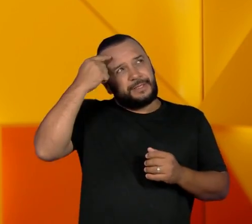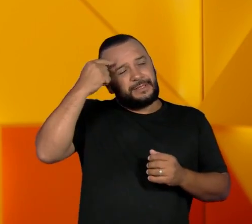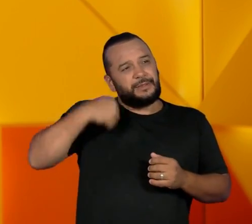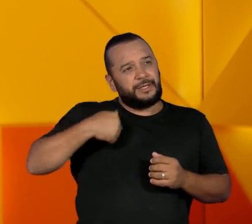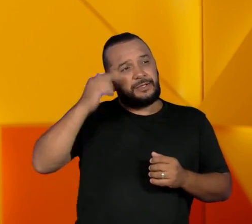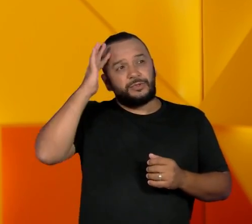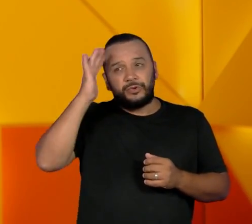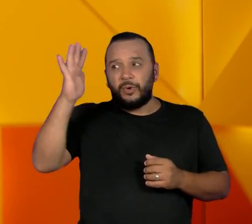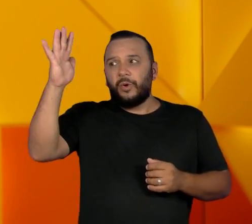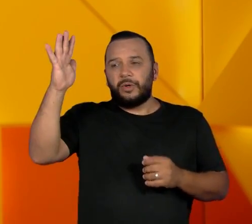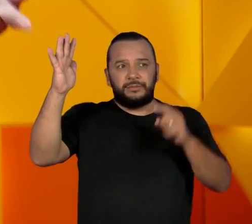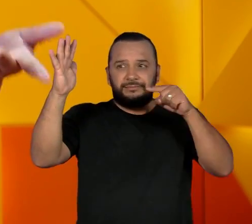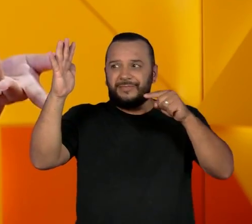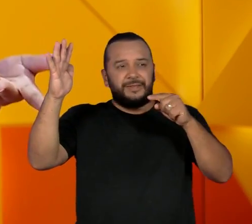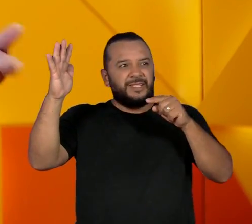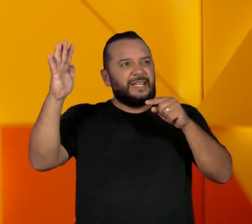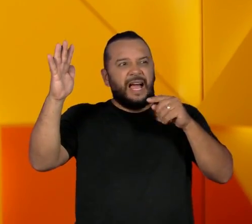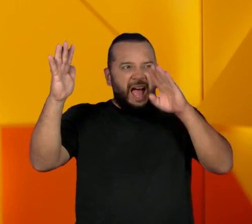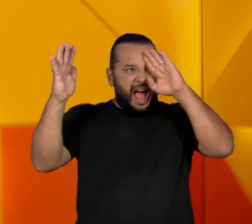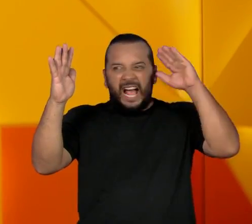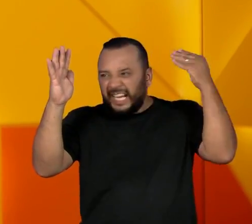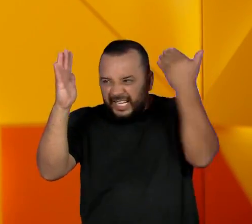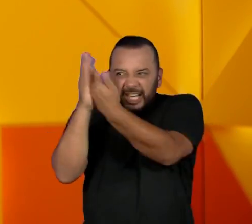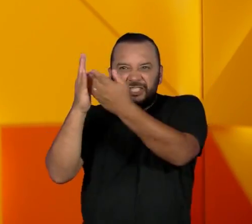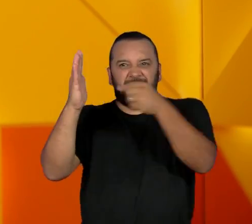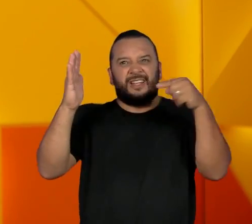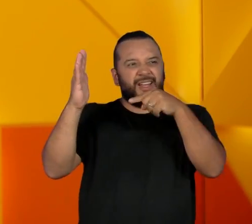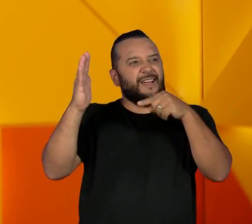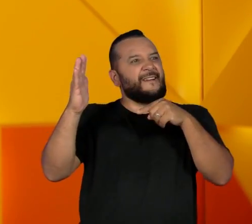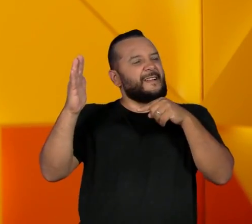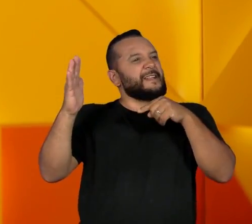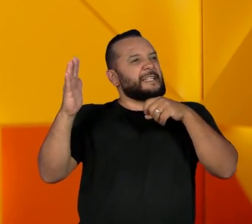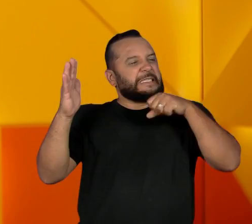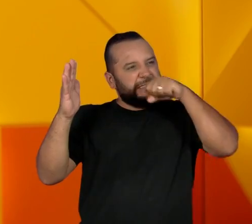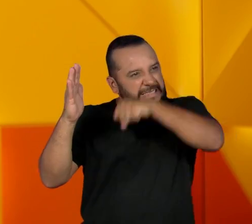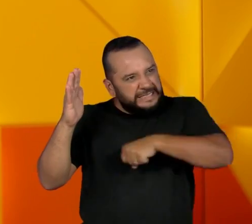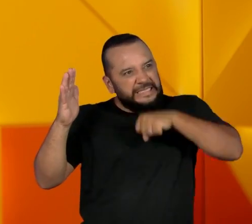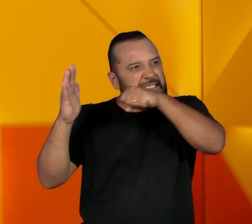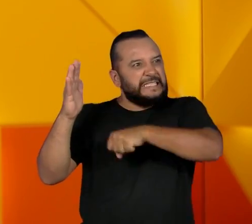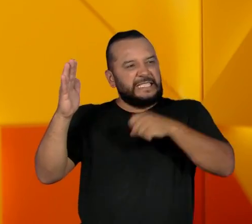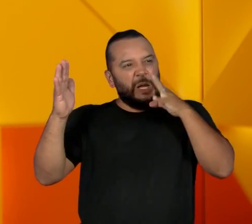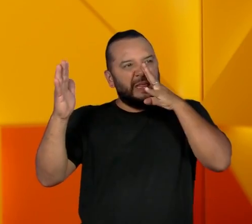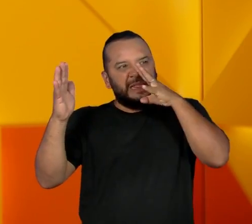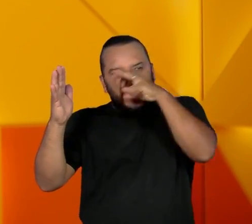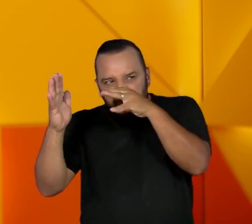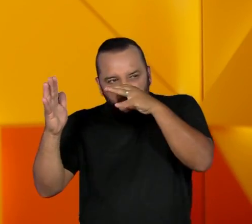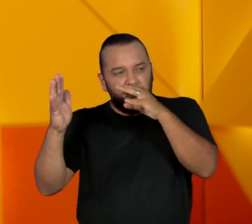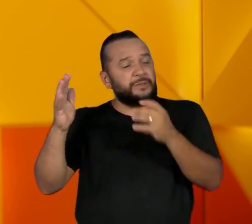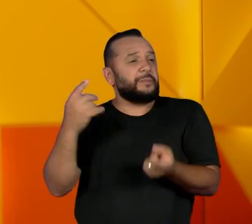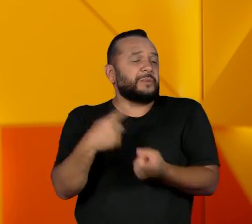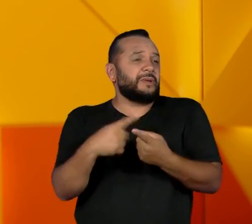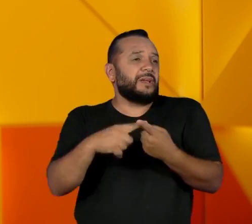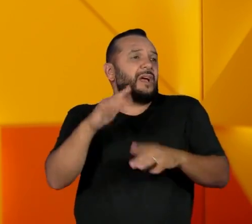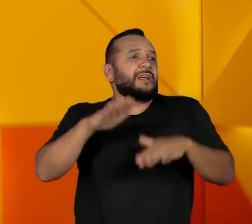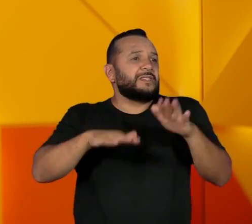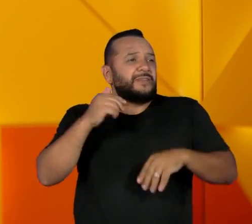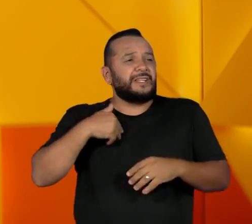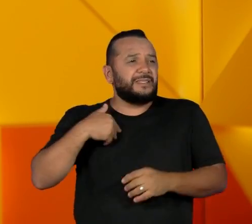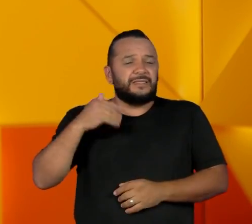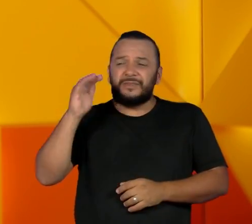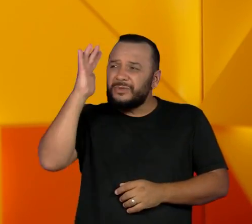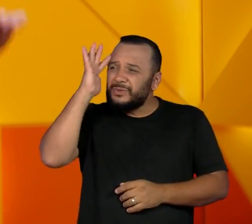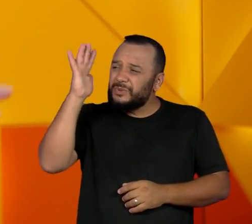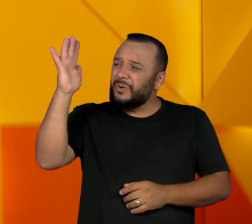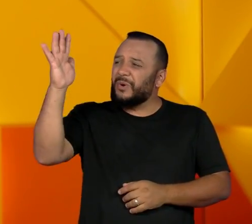de acreditar, persistir e ser teimoso até, porque de repente a gente está persistindo num sonho que não tem